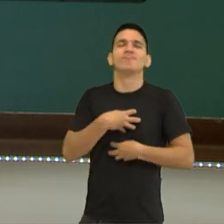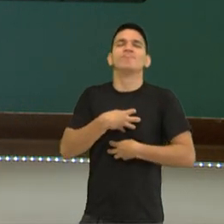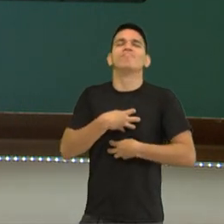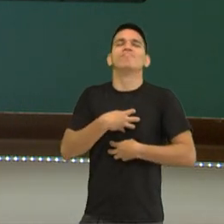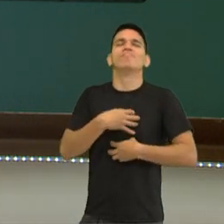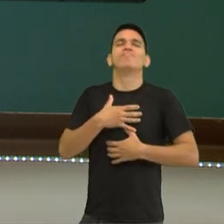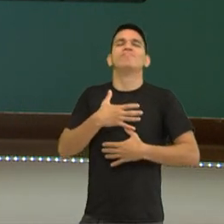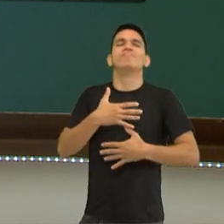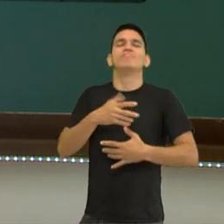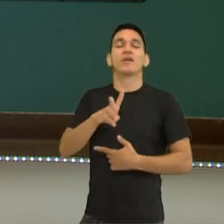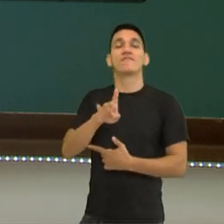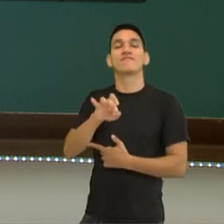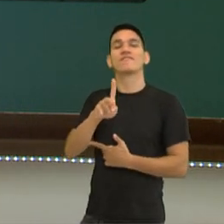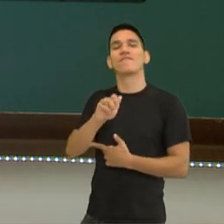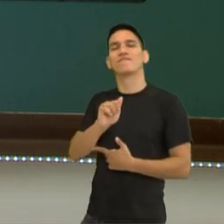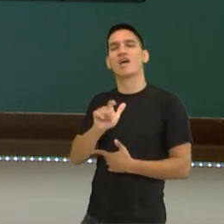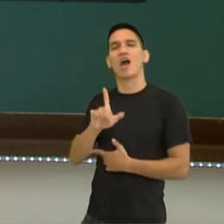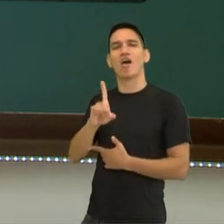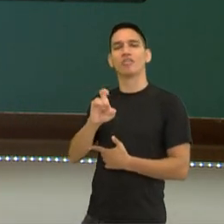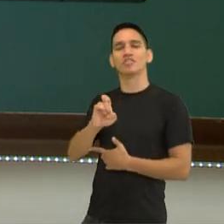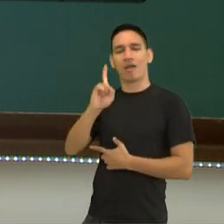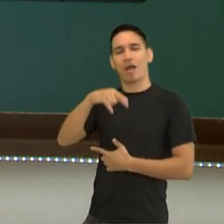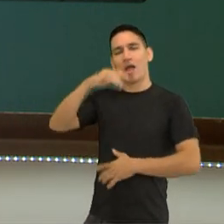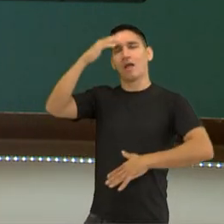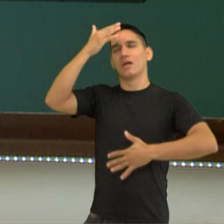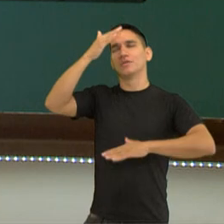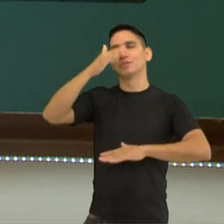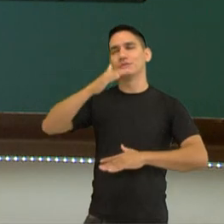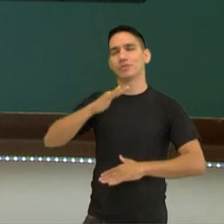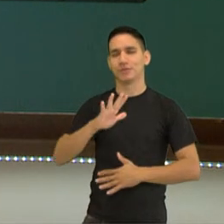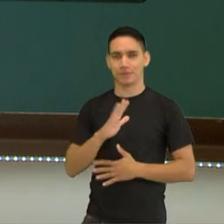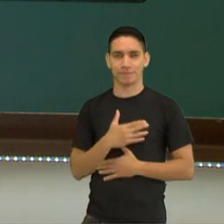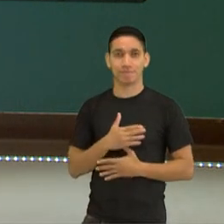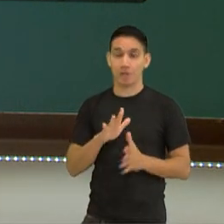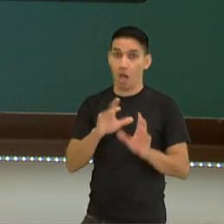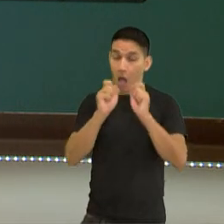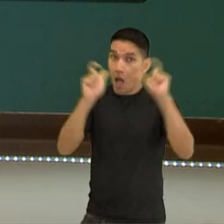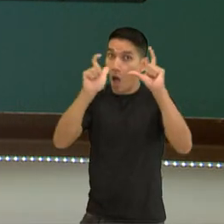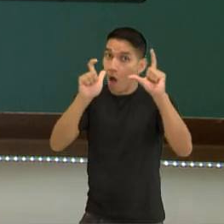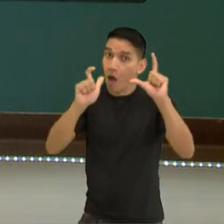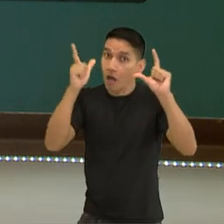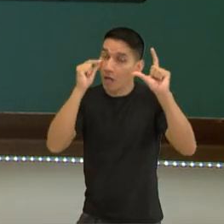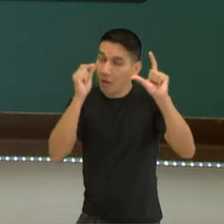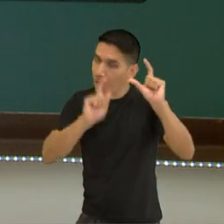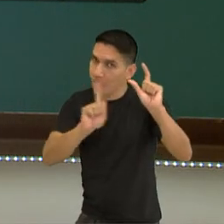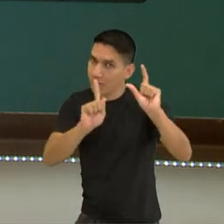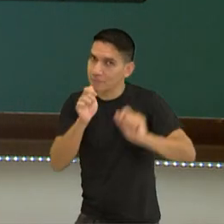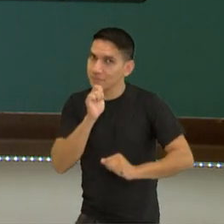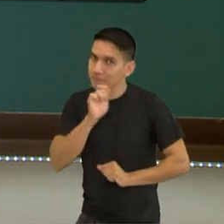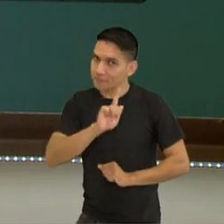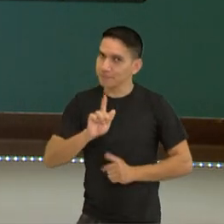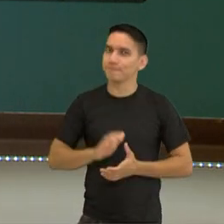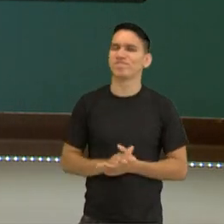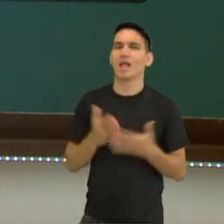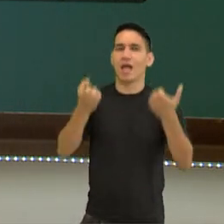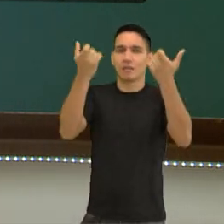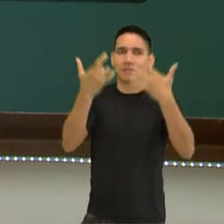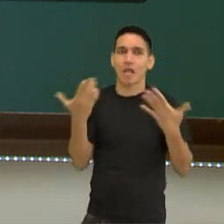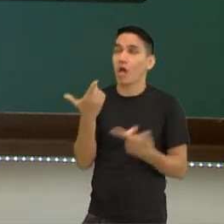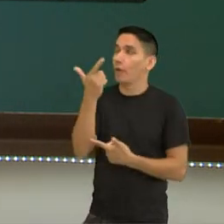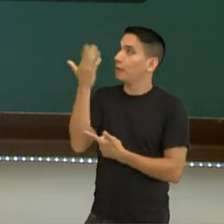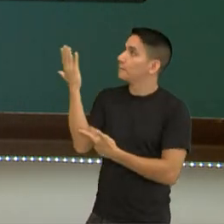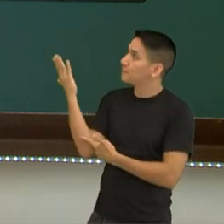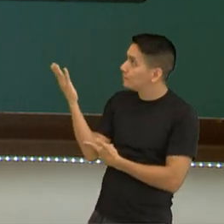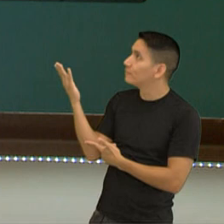Vivaldi, nossa, é relaxante, hein pessoal? Então vamos quase, acordem, não durmam ainda, vamos ver, falar deste